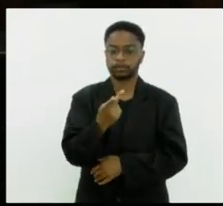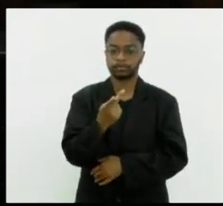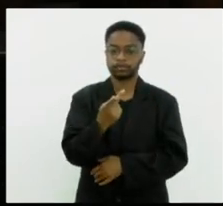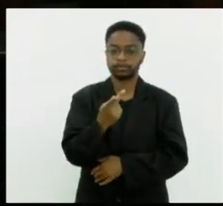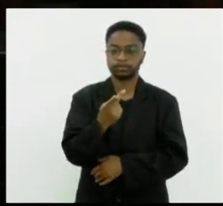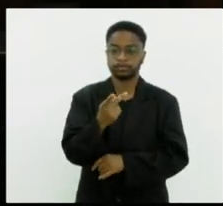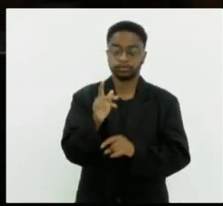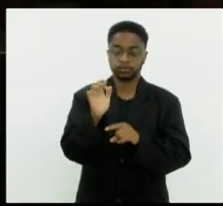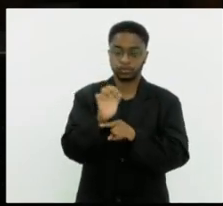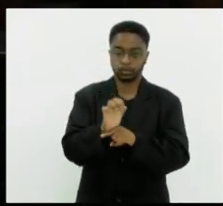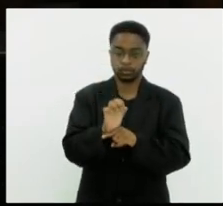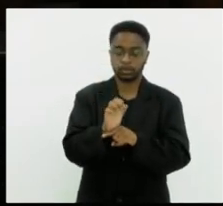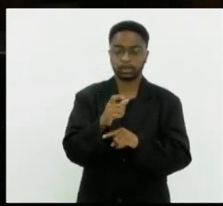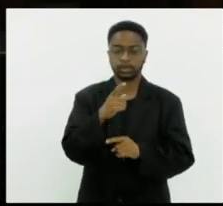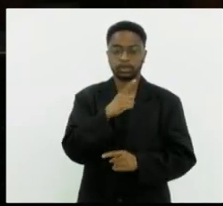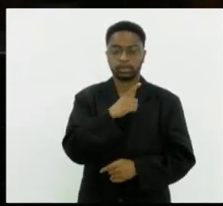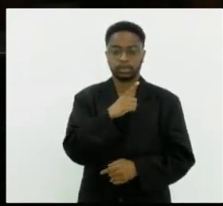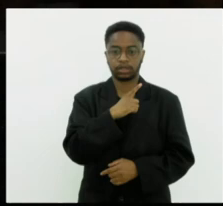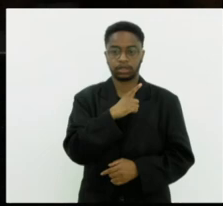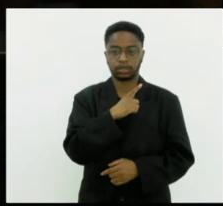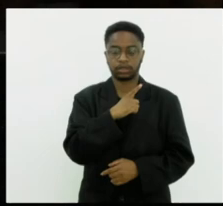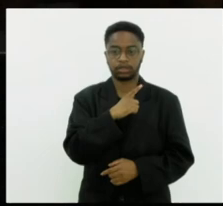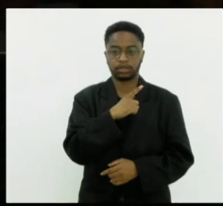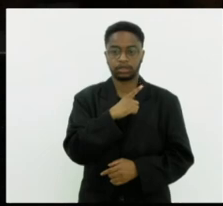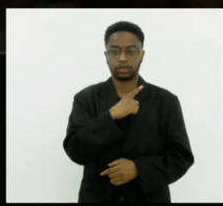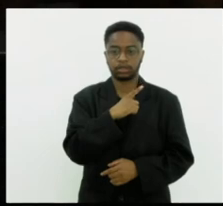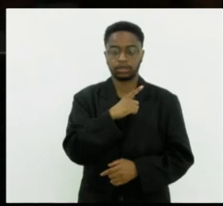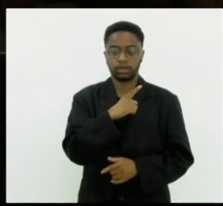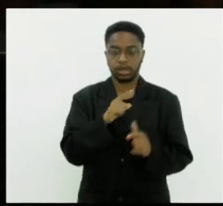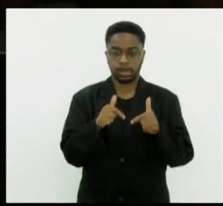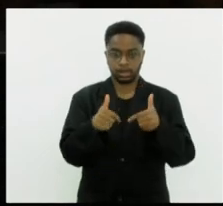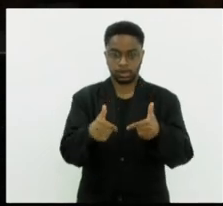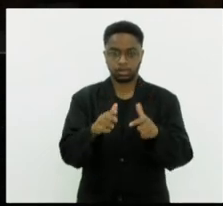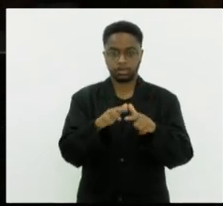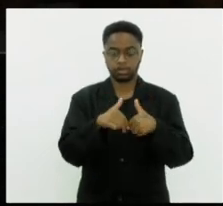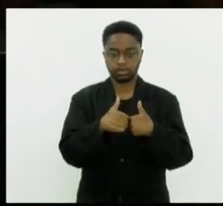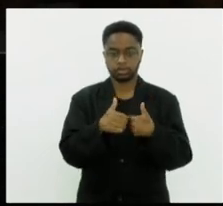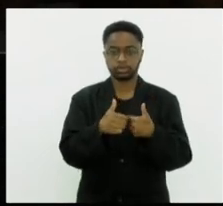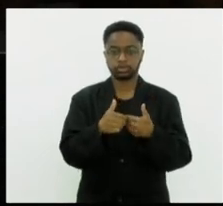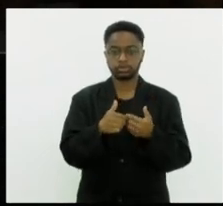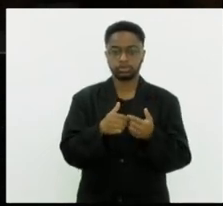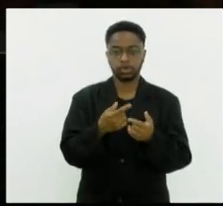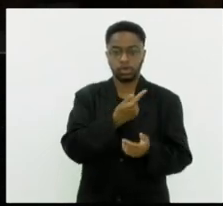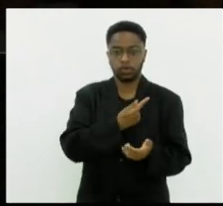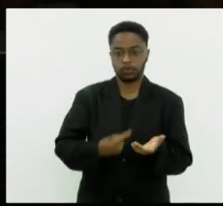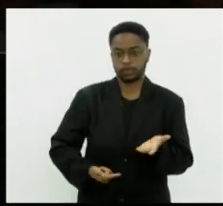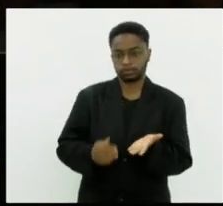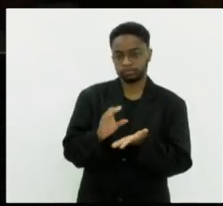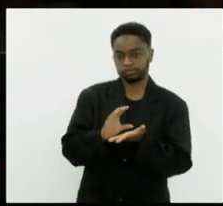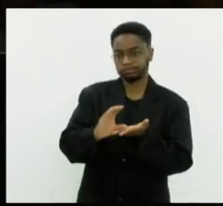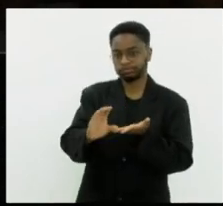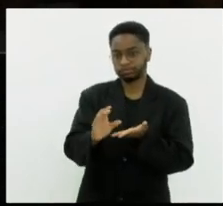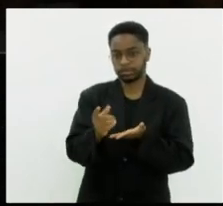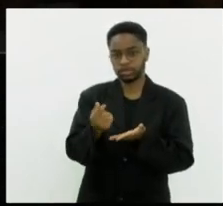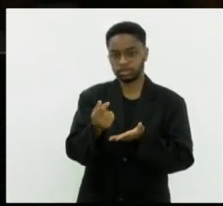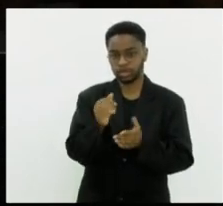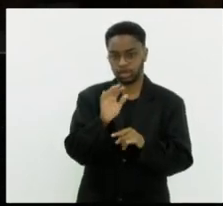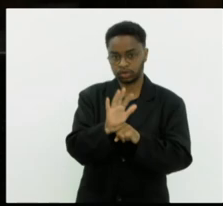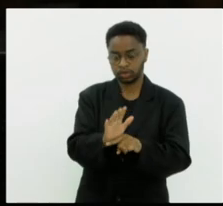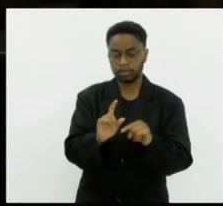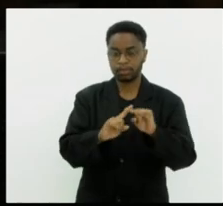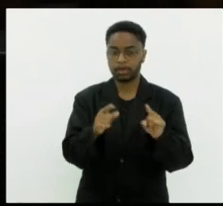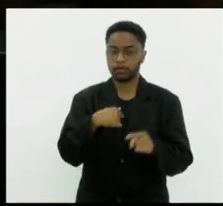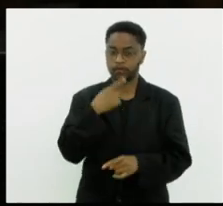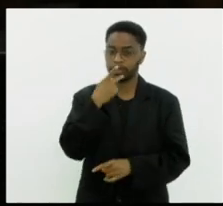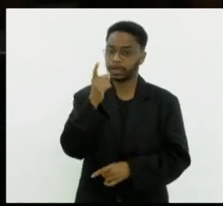que o estado tem que os estados fizeram isso através de benefício fiscal, e eu nego isso porque